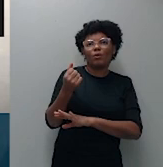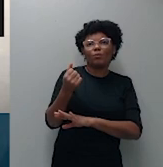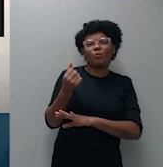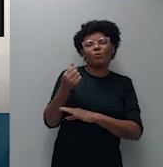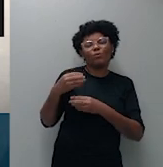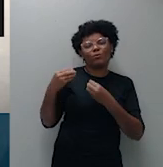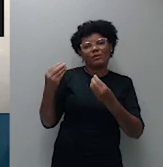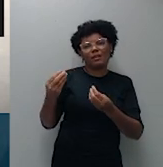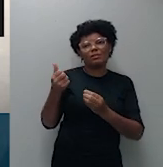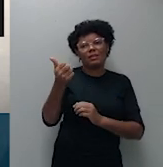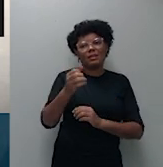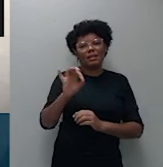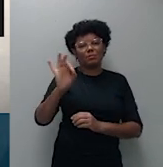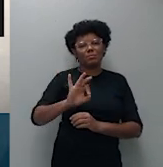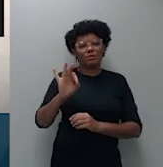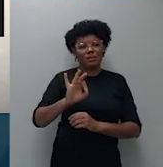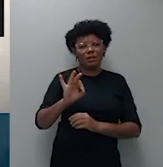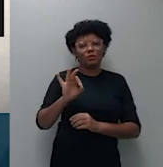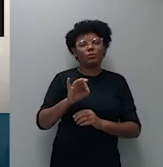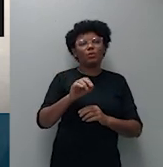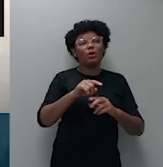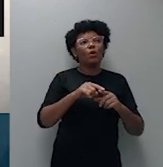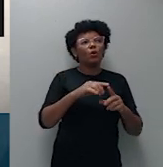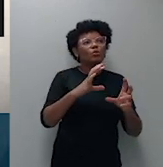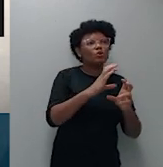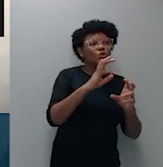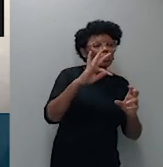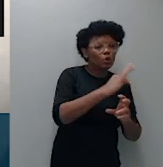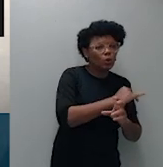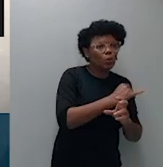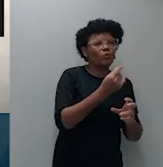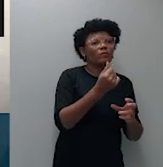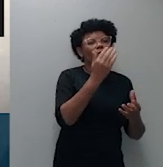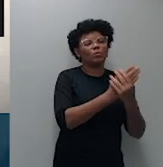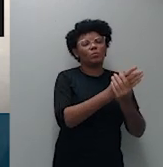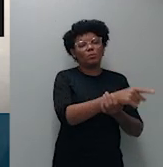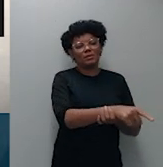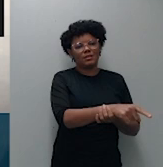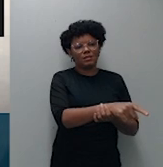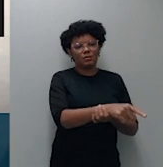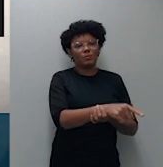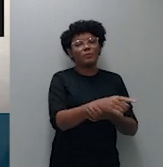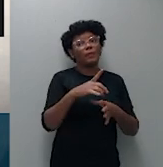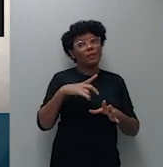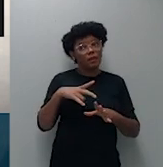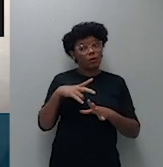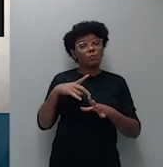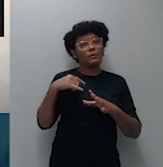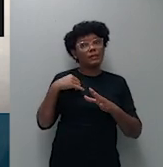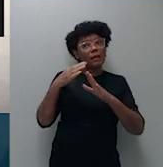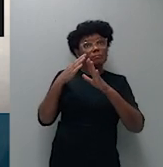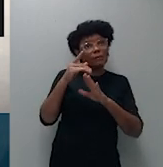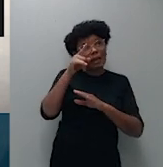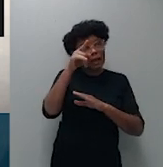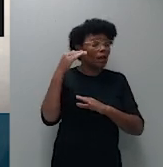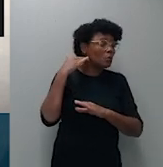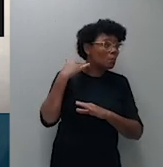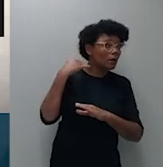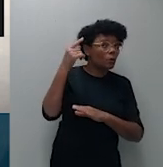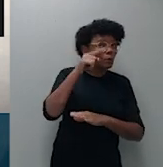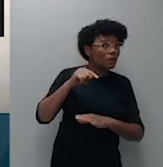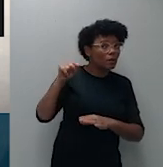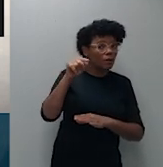honorários em 10% do valor da causa quem está recorrendo ao banco Itaú